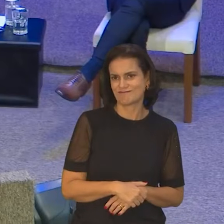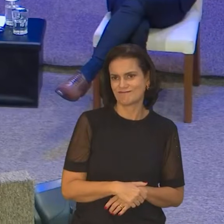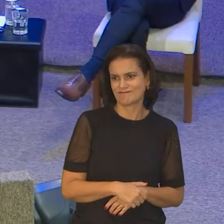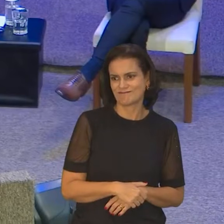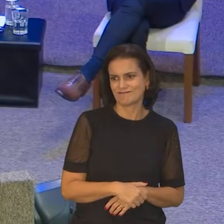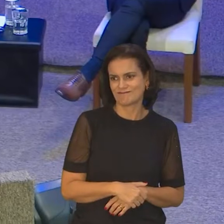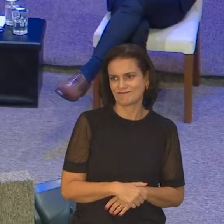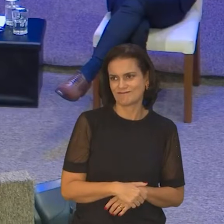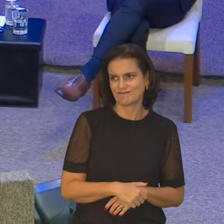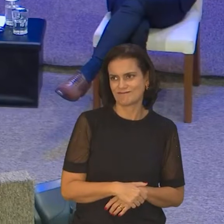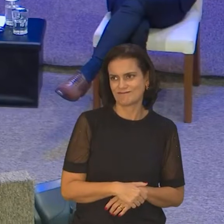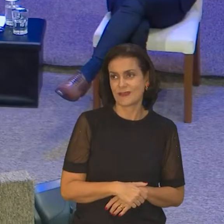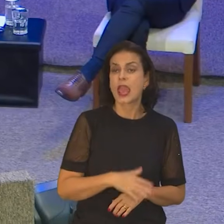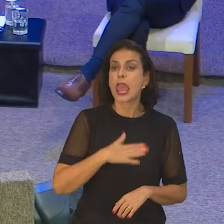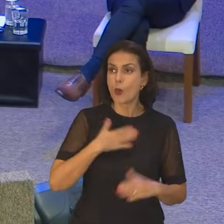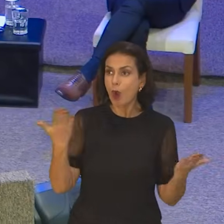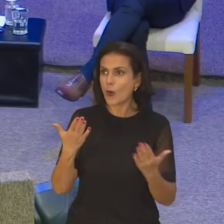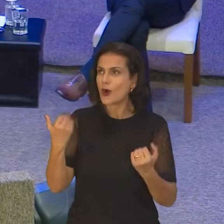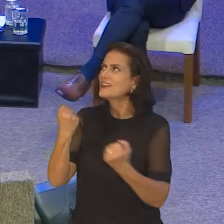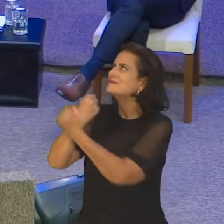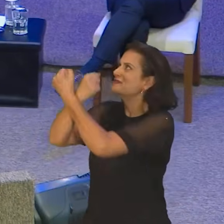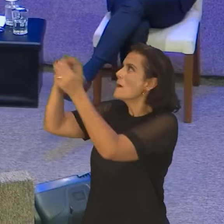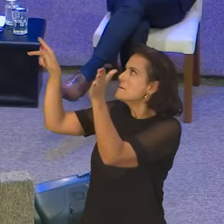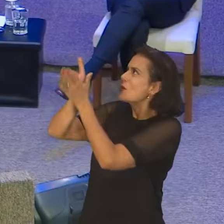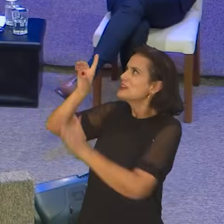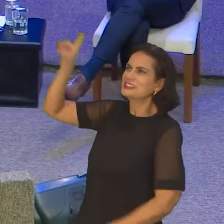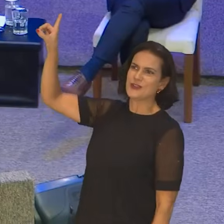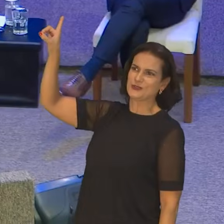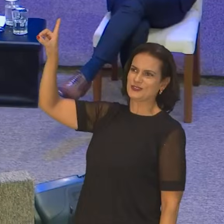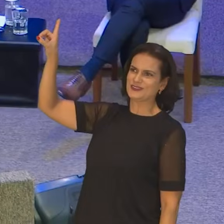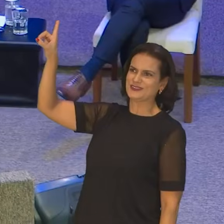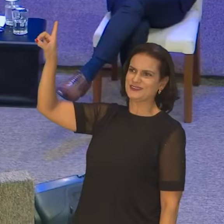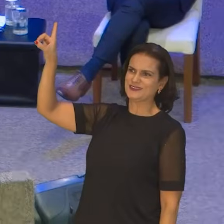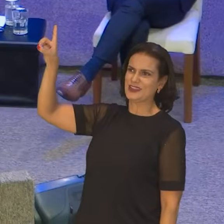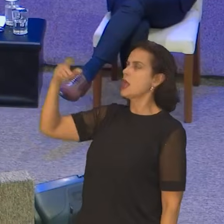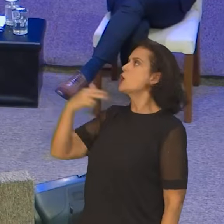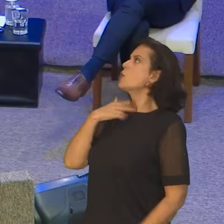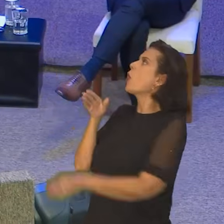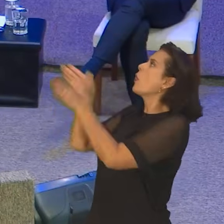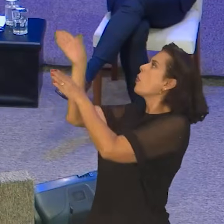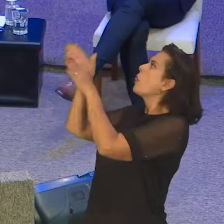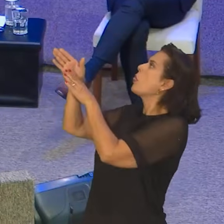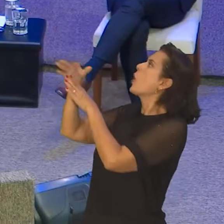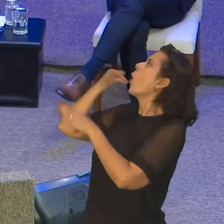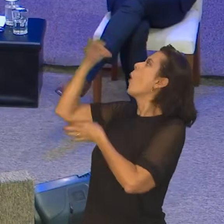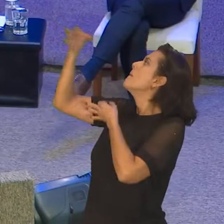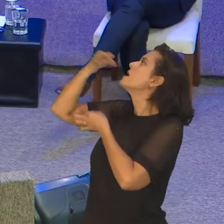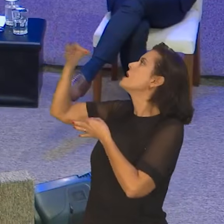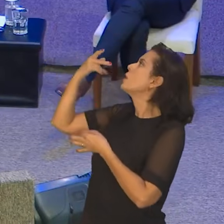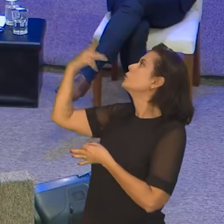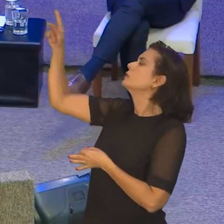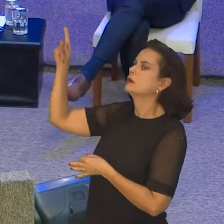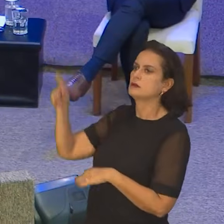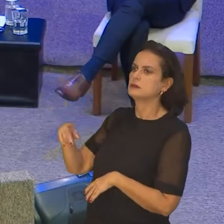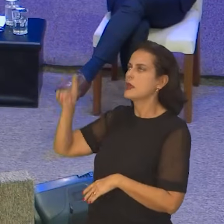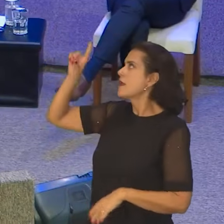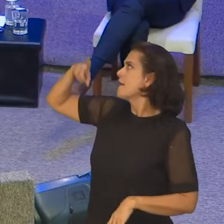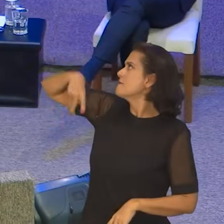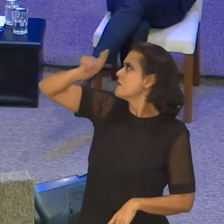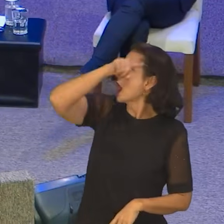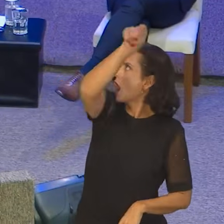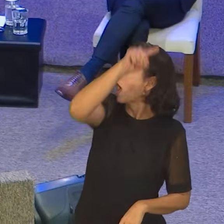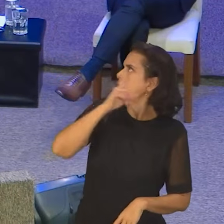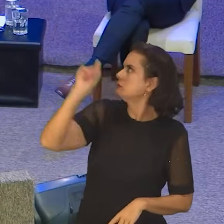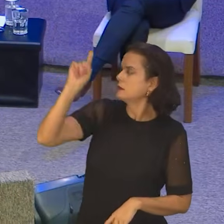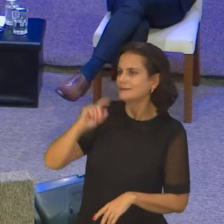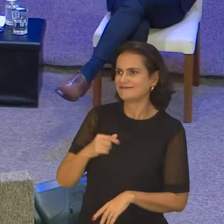Eu sou escravo de Deus, porque eu não tenho sugestão para Deus me dizer, vai para a Arábia. Eu disse, mas que